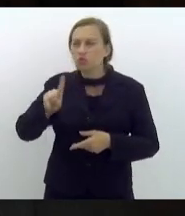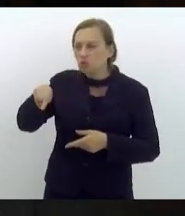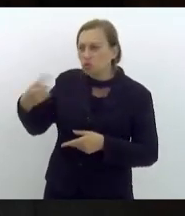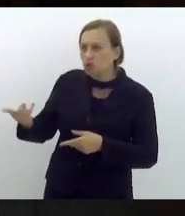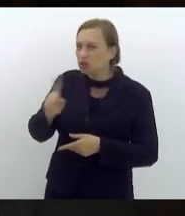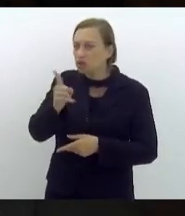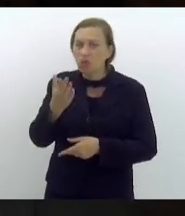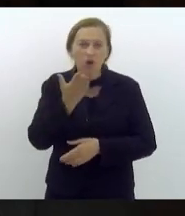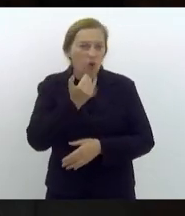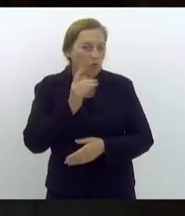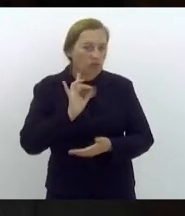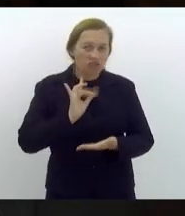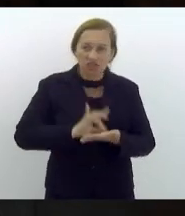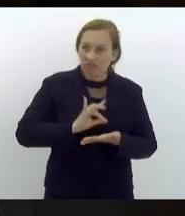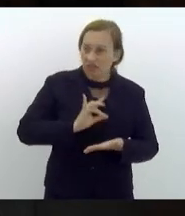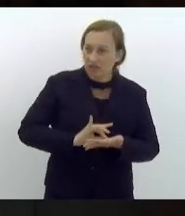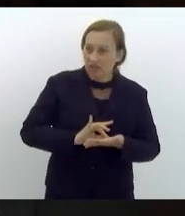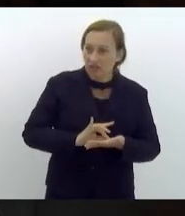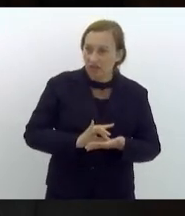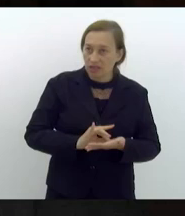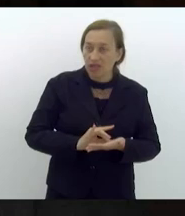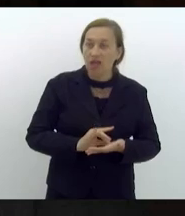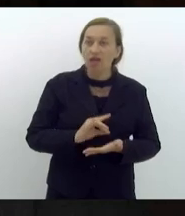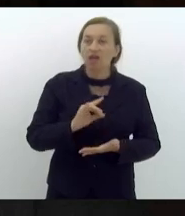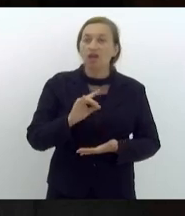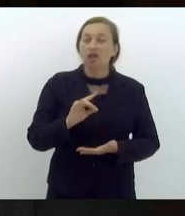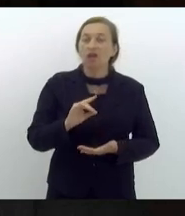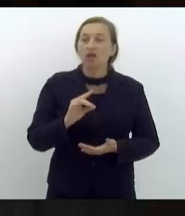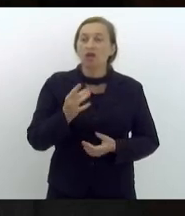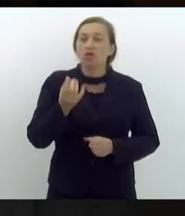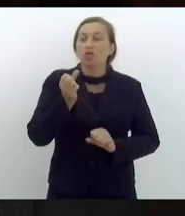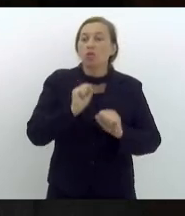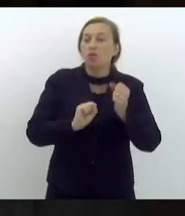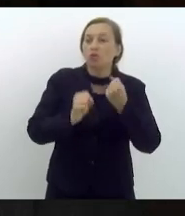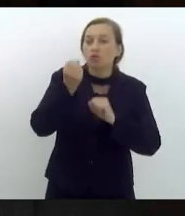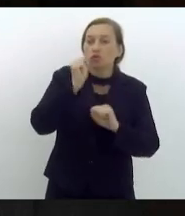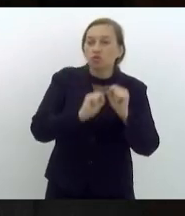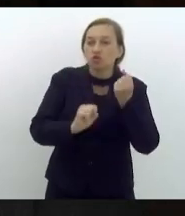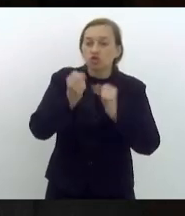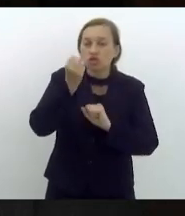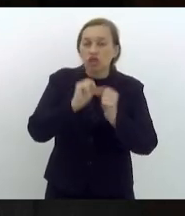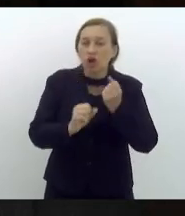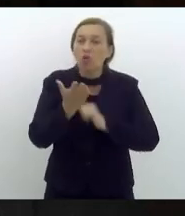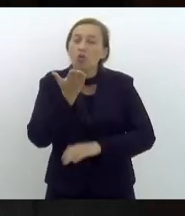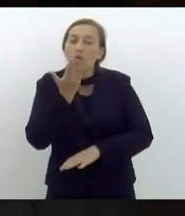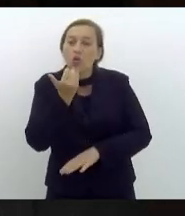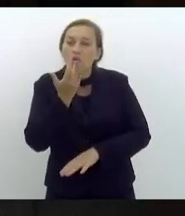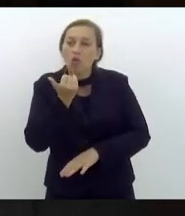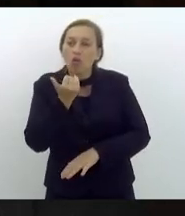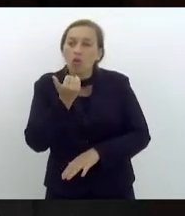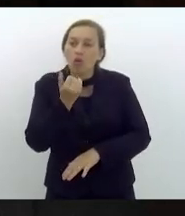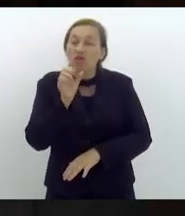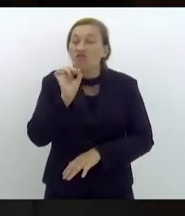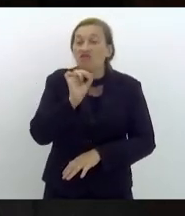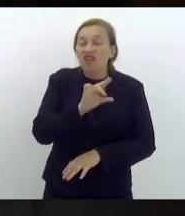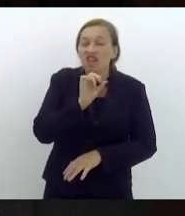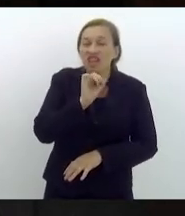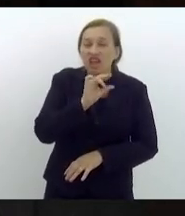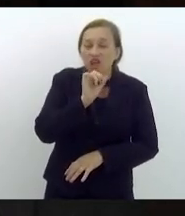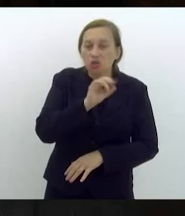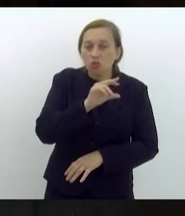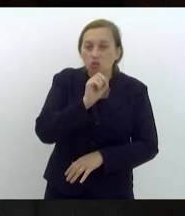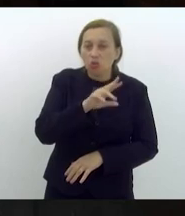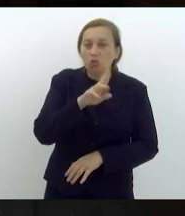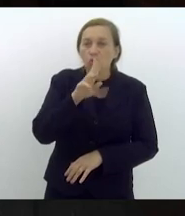a comida de verdade Ultra processado é veneno Ultra processado é